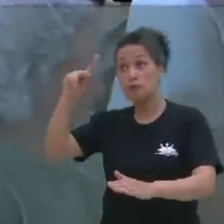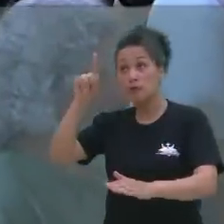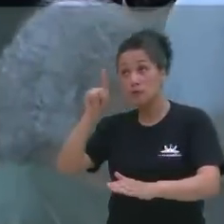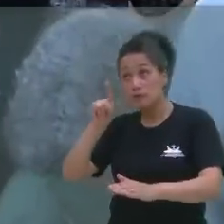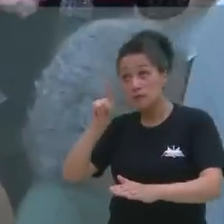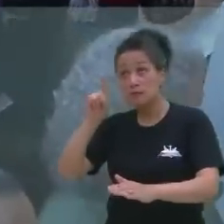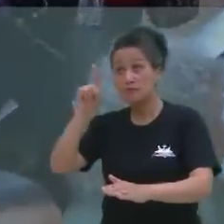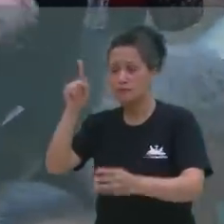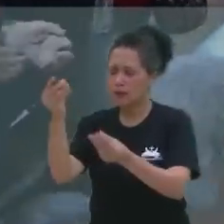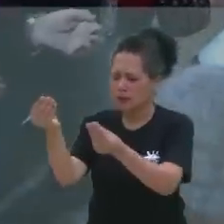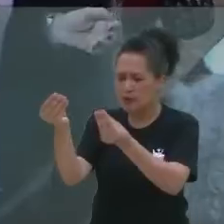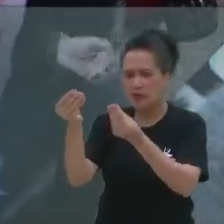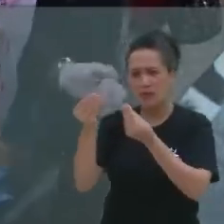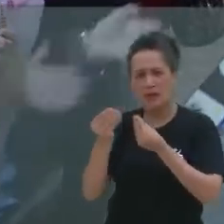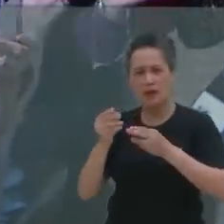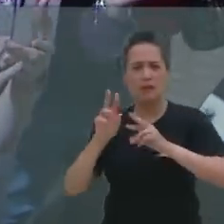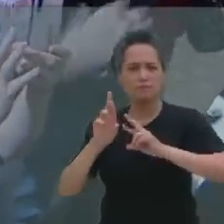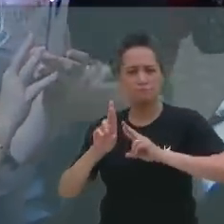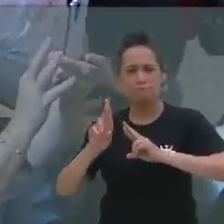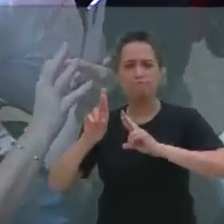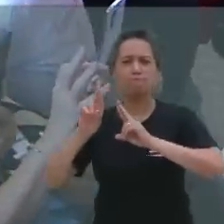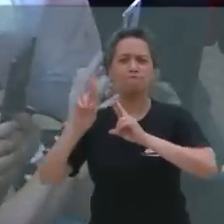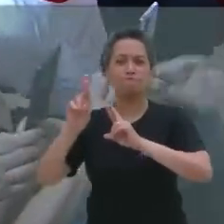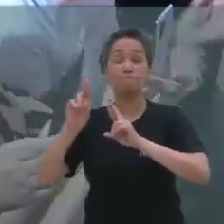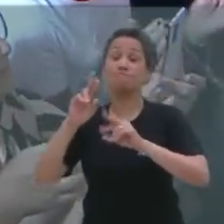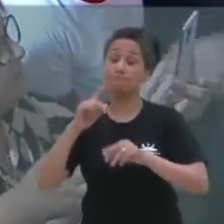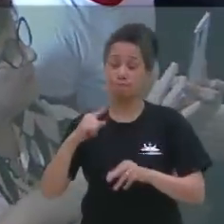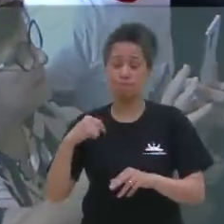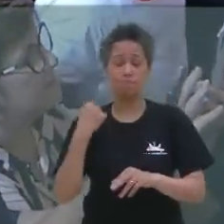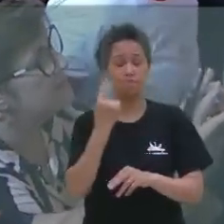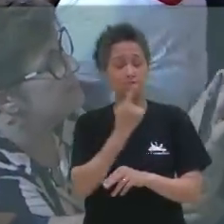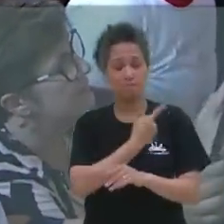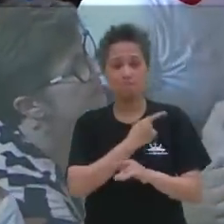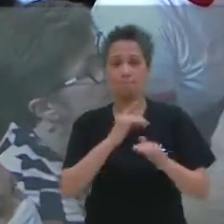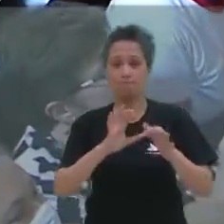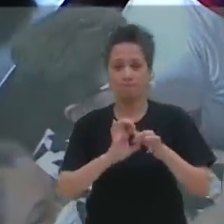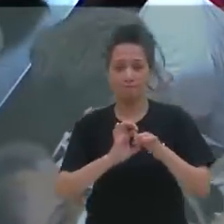nossa esperança, és nossa